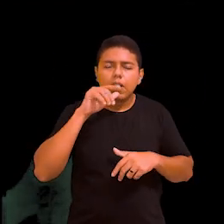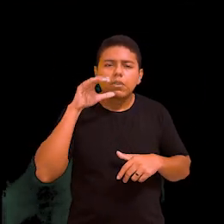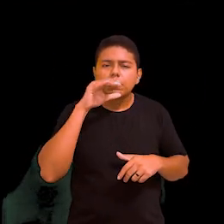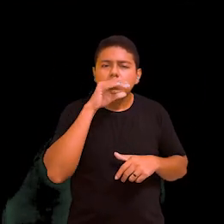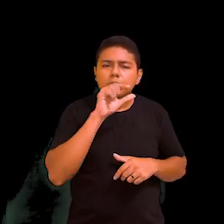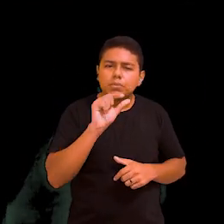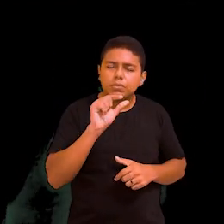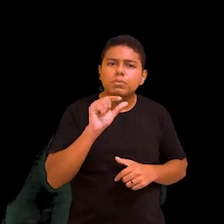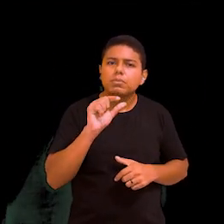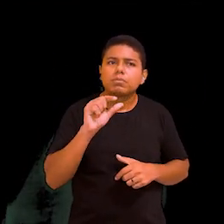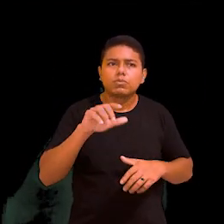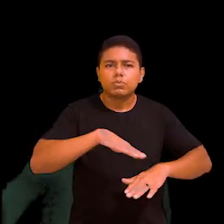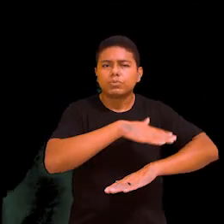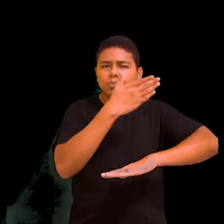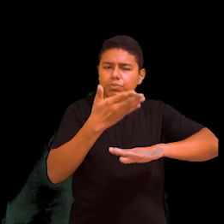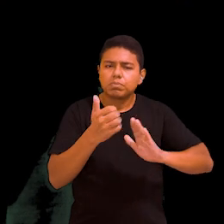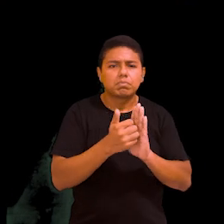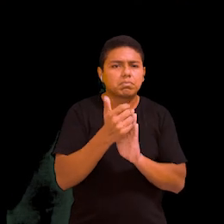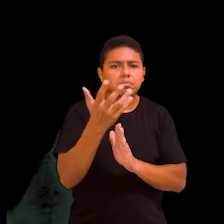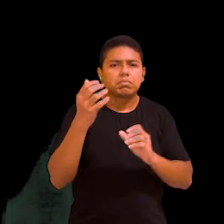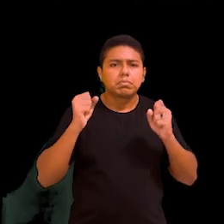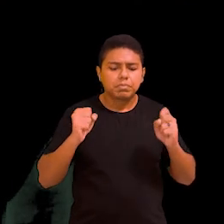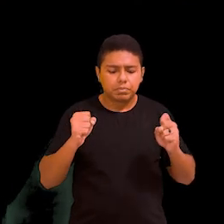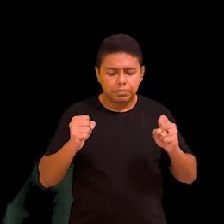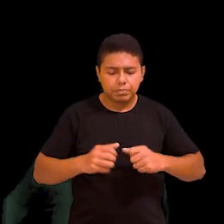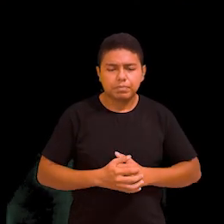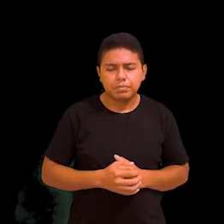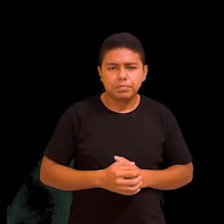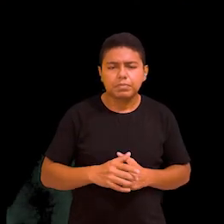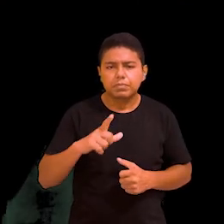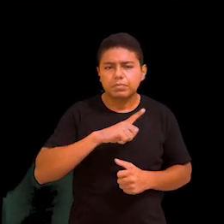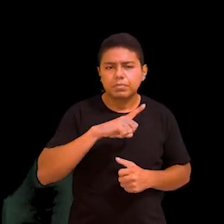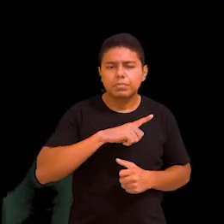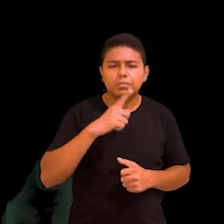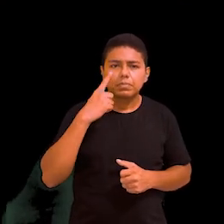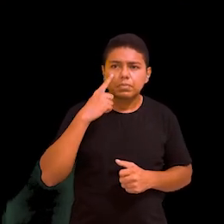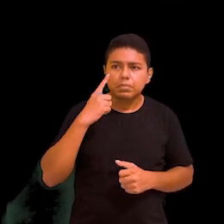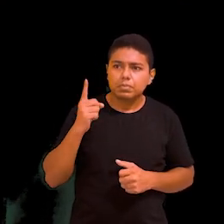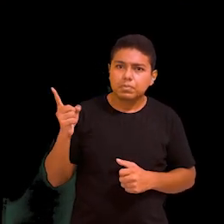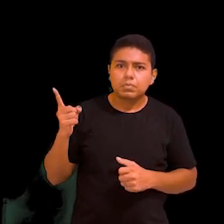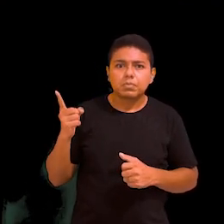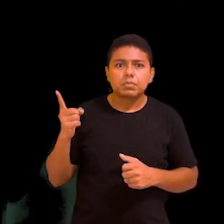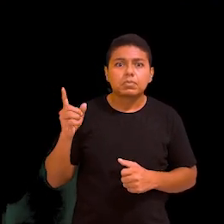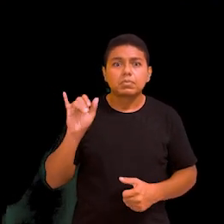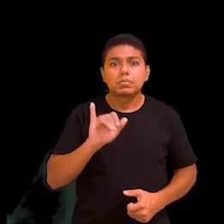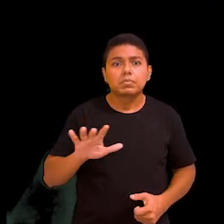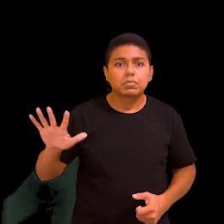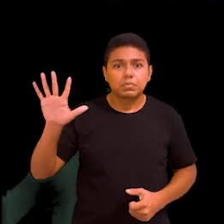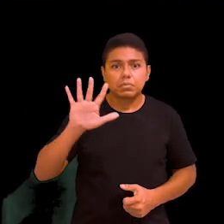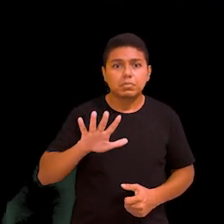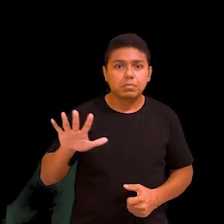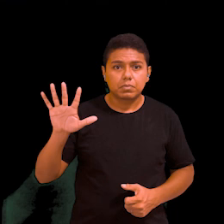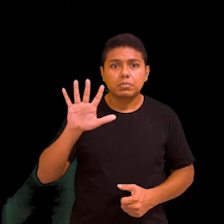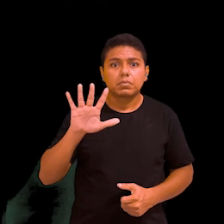de assento morno várias vezes ao dia. E aqui eu apresento no canto lateral à